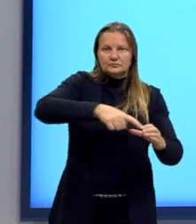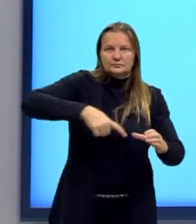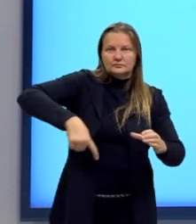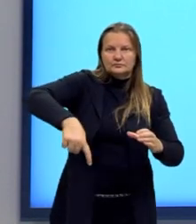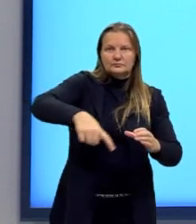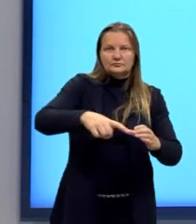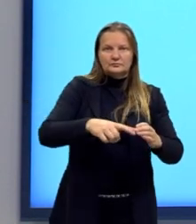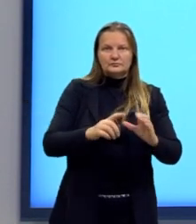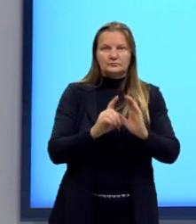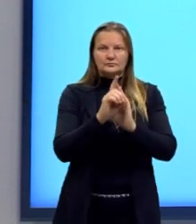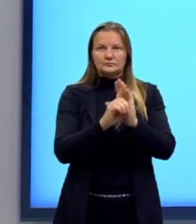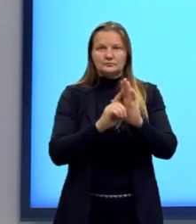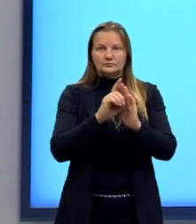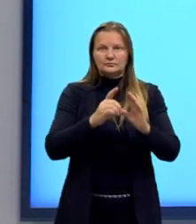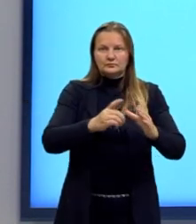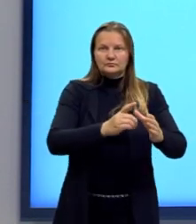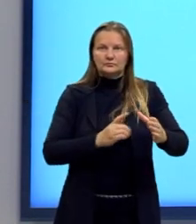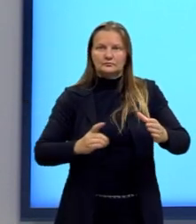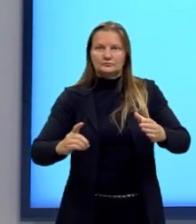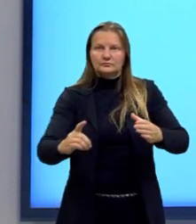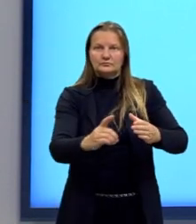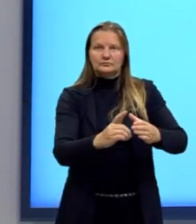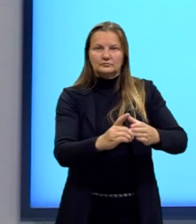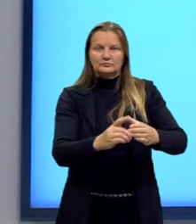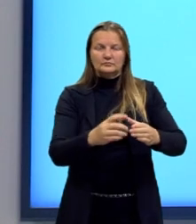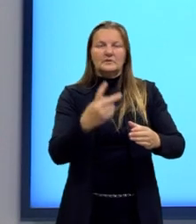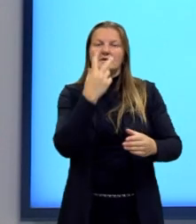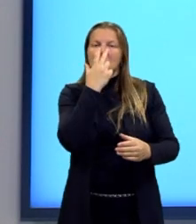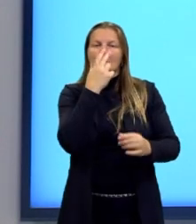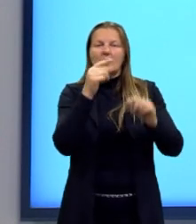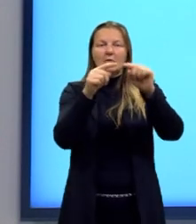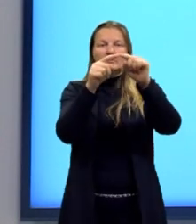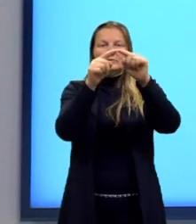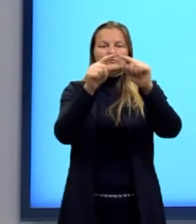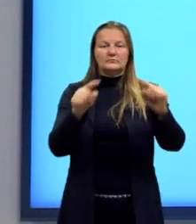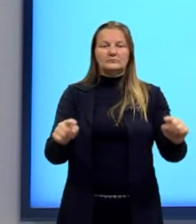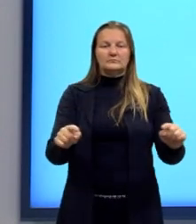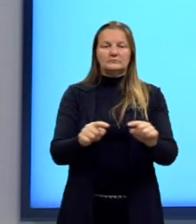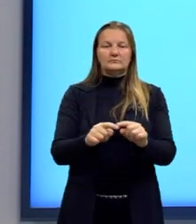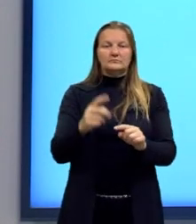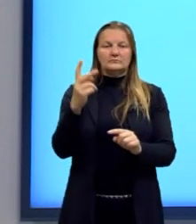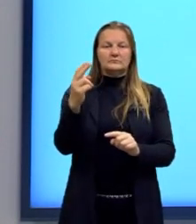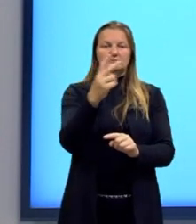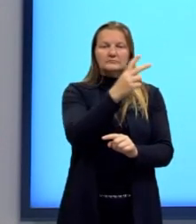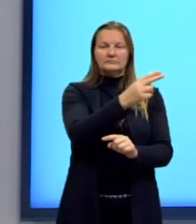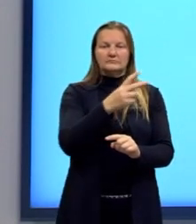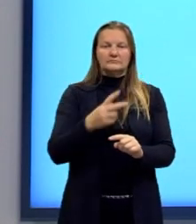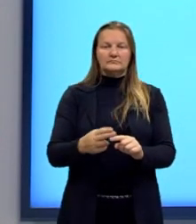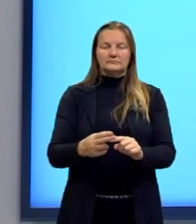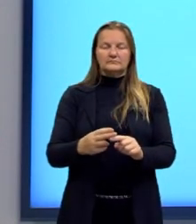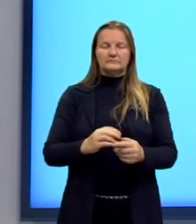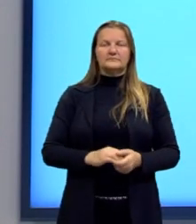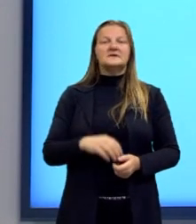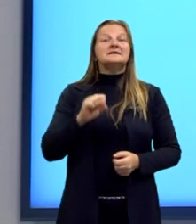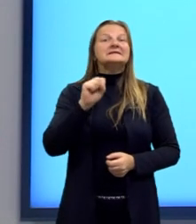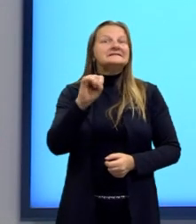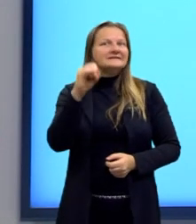quando acontece uma secção nesse ícone ela forma um triângulo equilátero então se nós